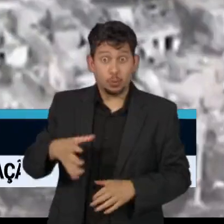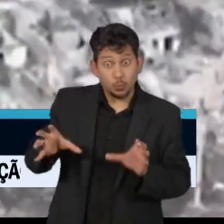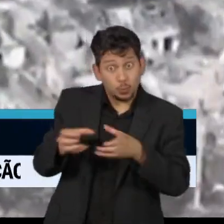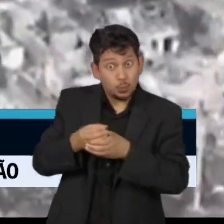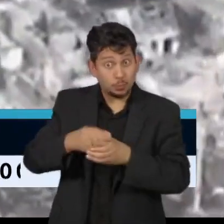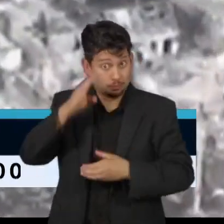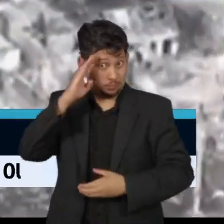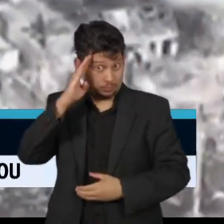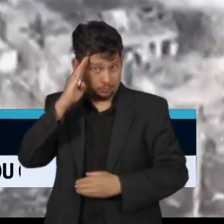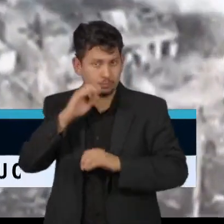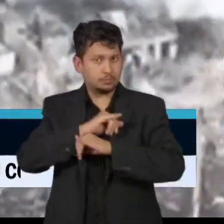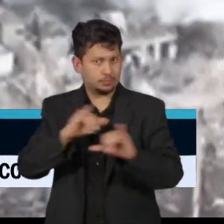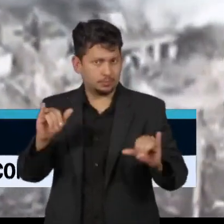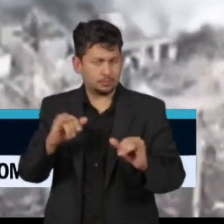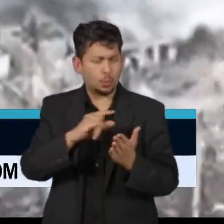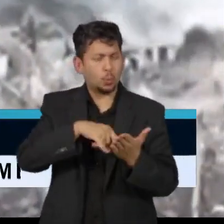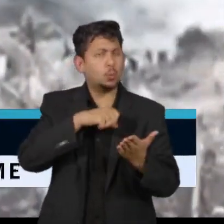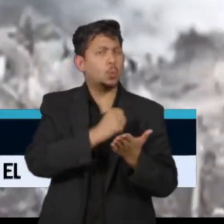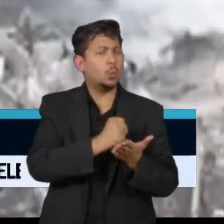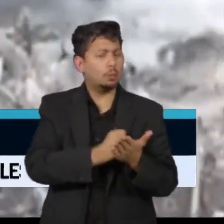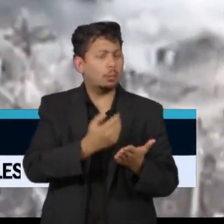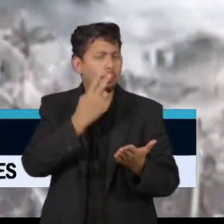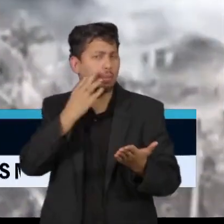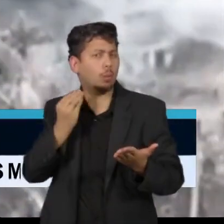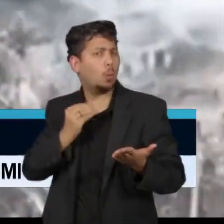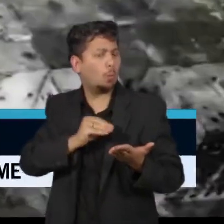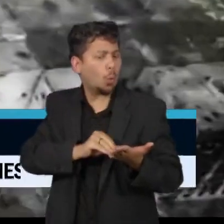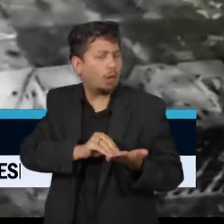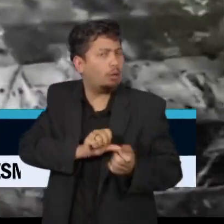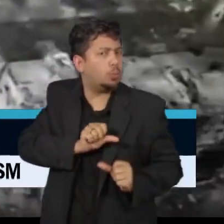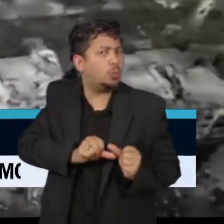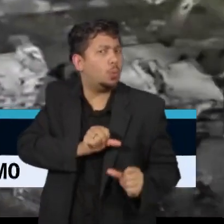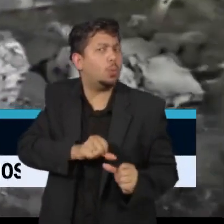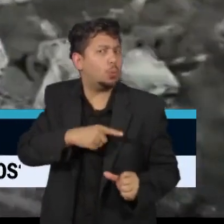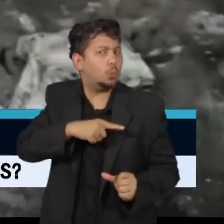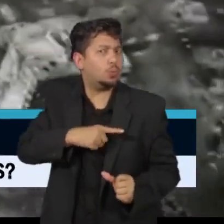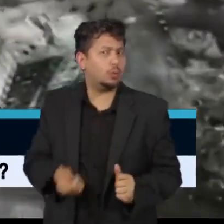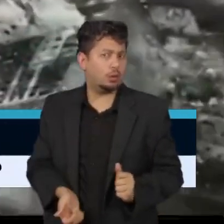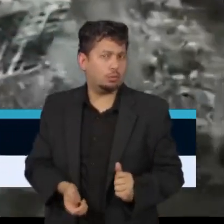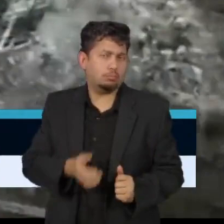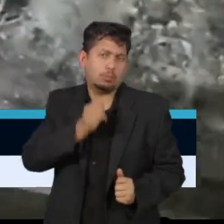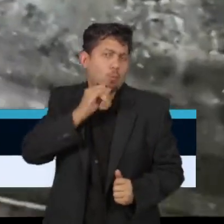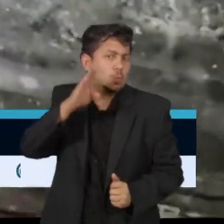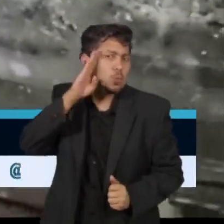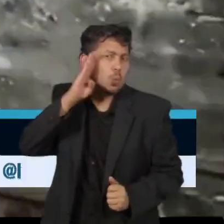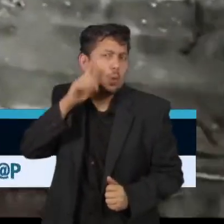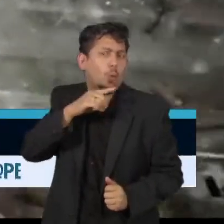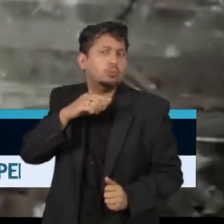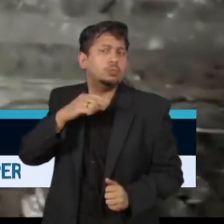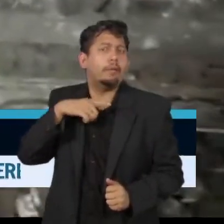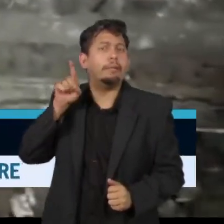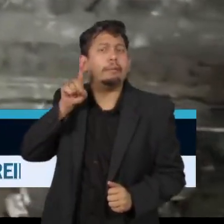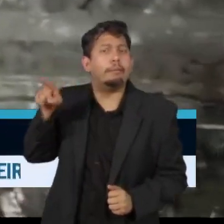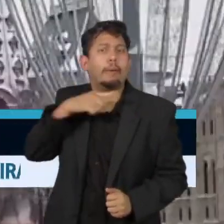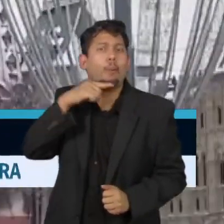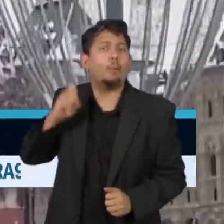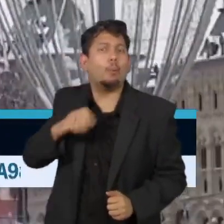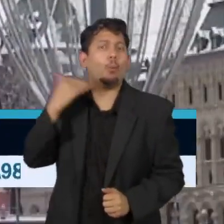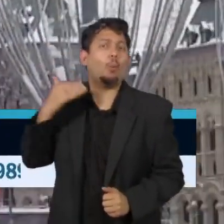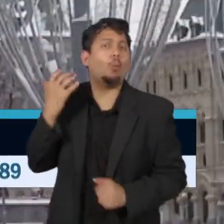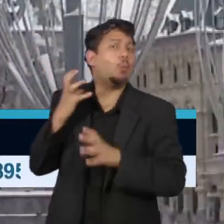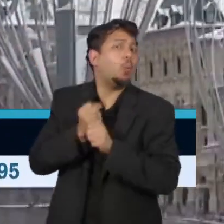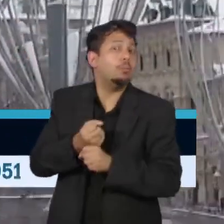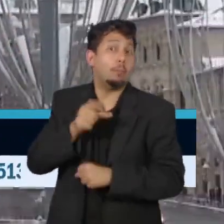afirmam que os documentos parecem ter sido alterados em algumas partes como um menor número de soldados Russos mortos no confronto